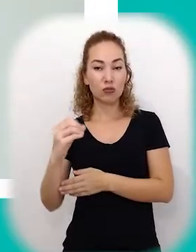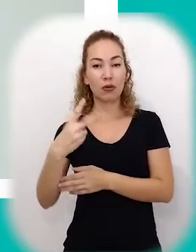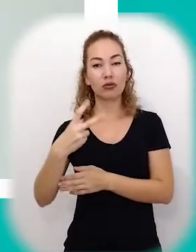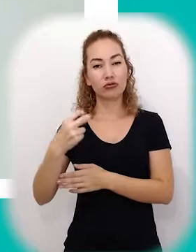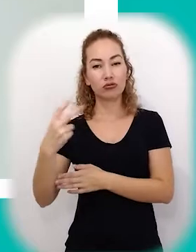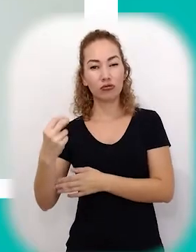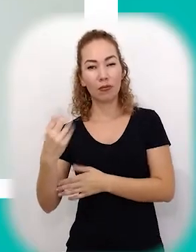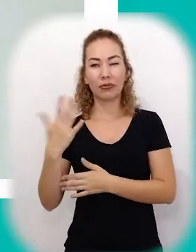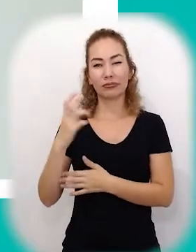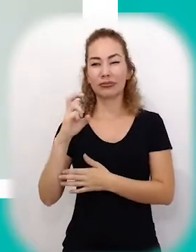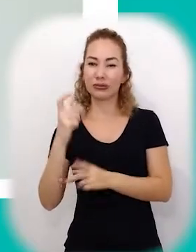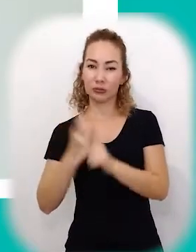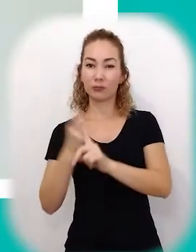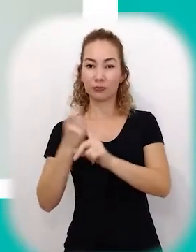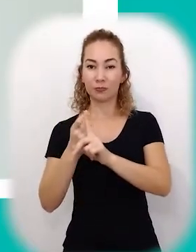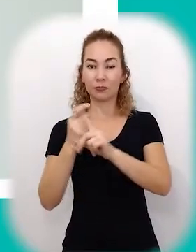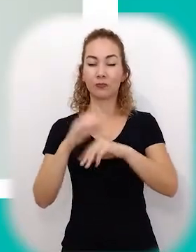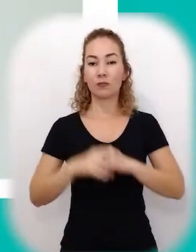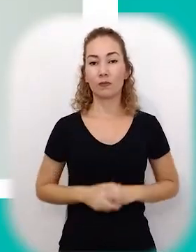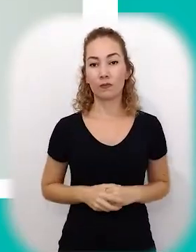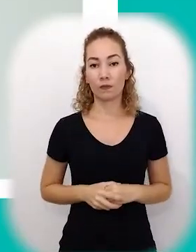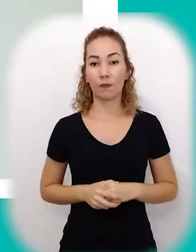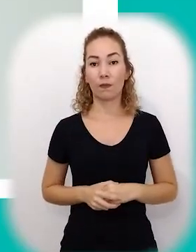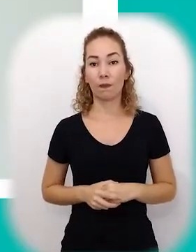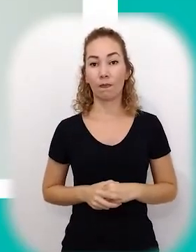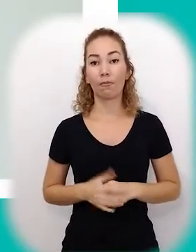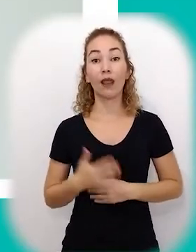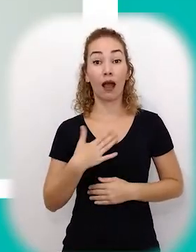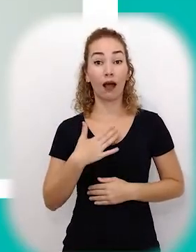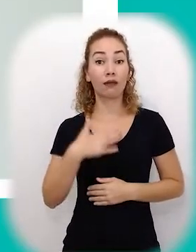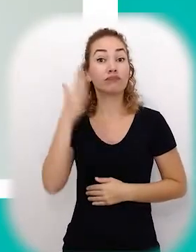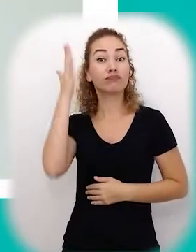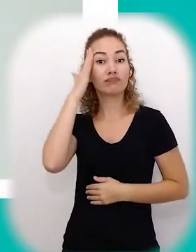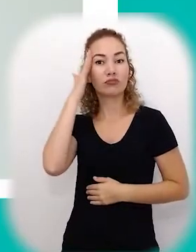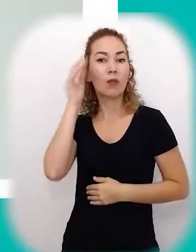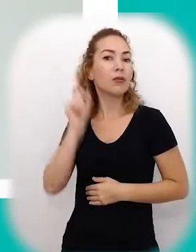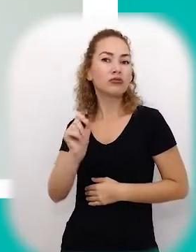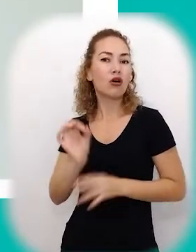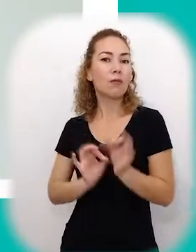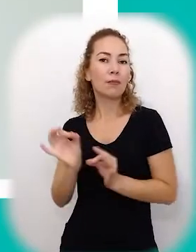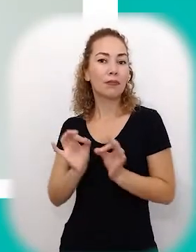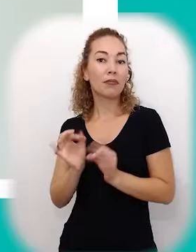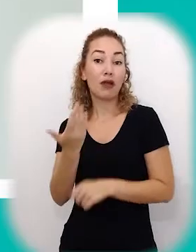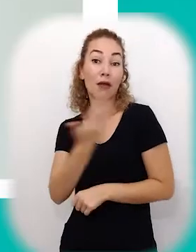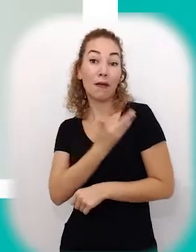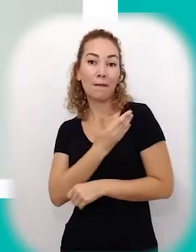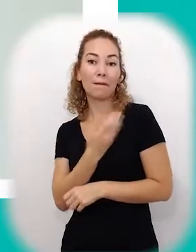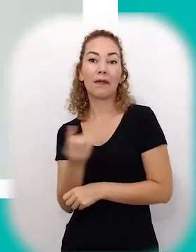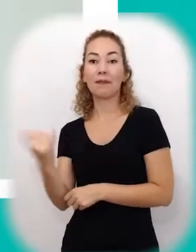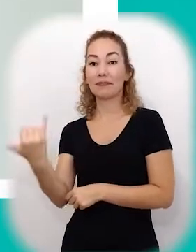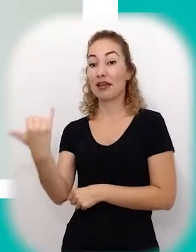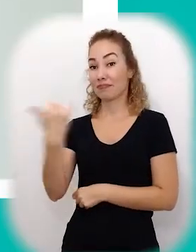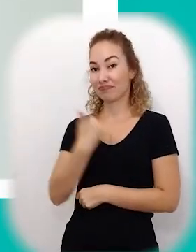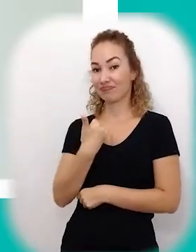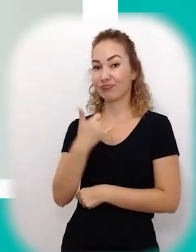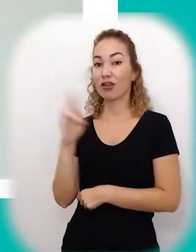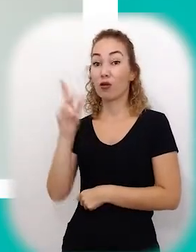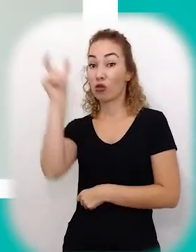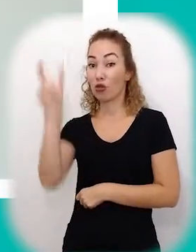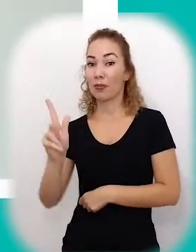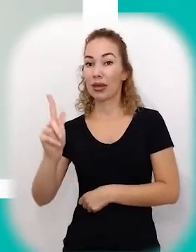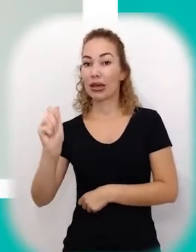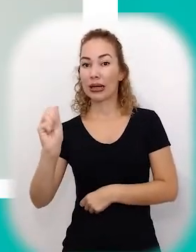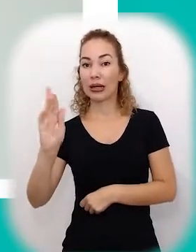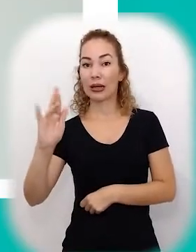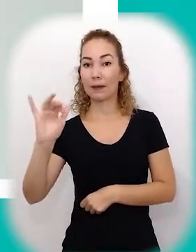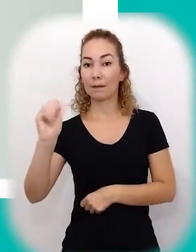uns 5 meses. E eu fiquei sabendo sobre o projeto por uma amiga chamada Gabriela, ela participou do projeto